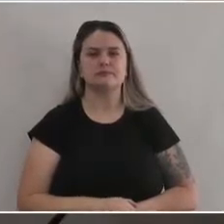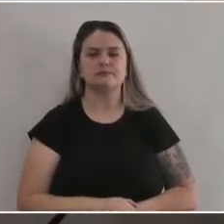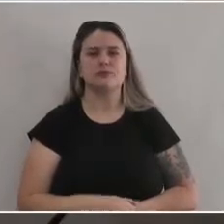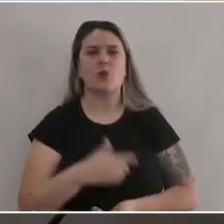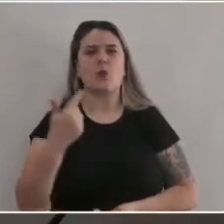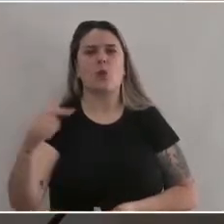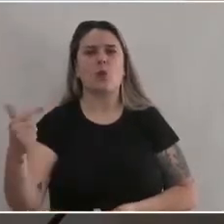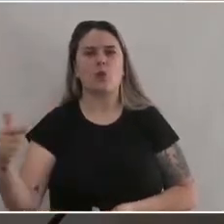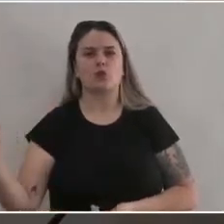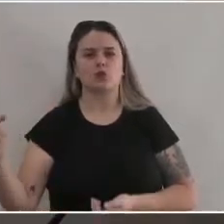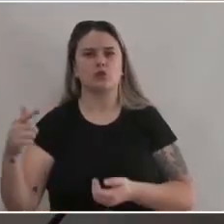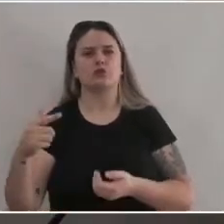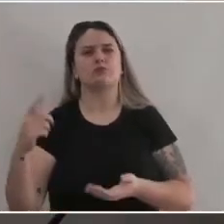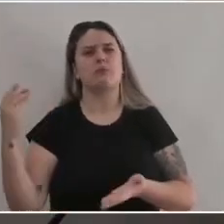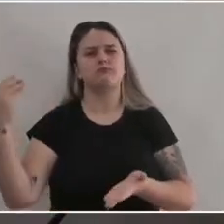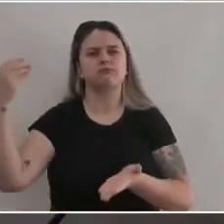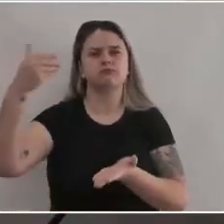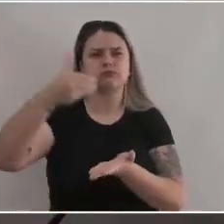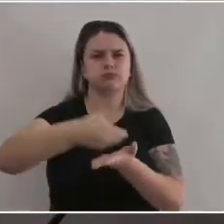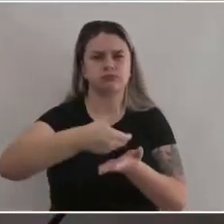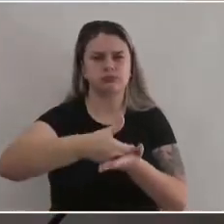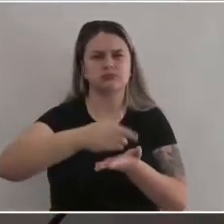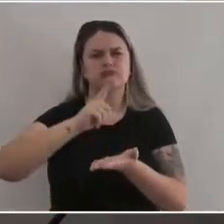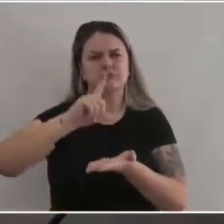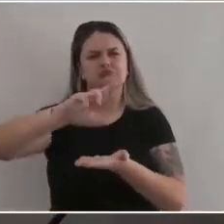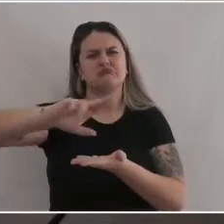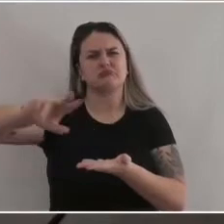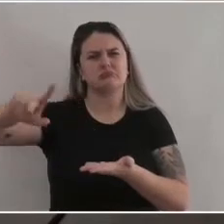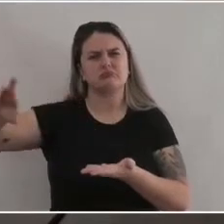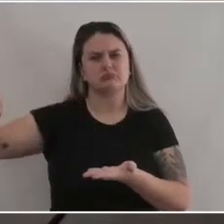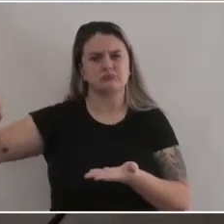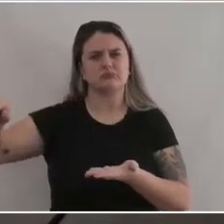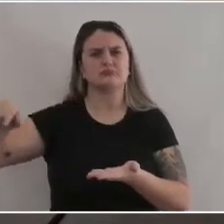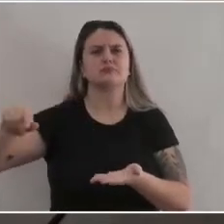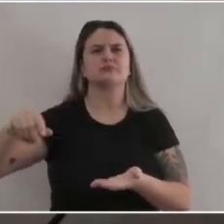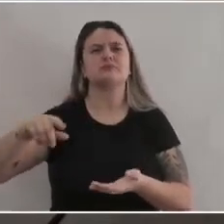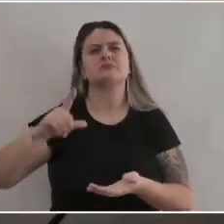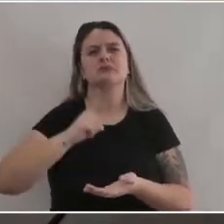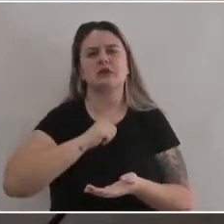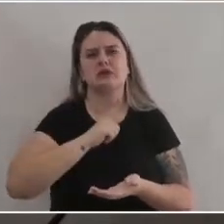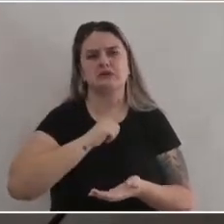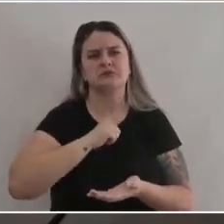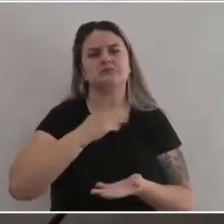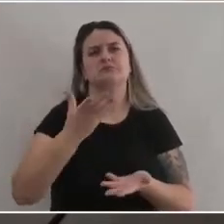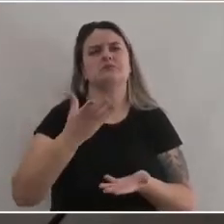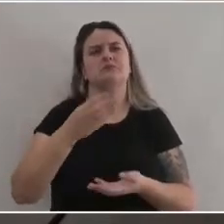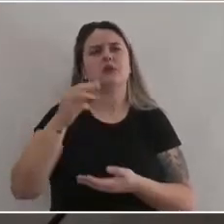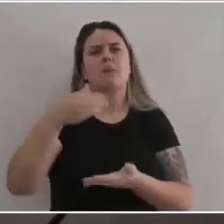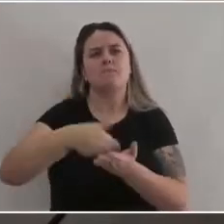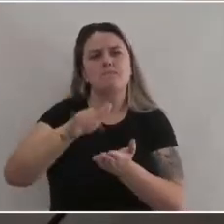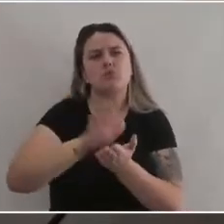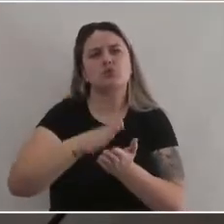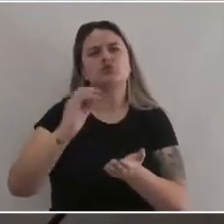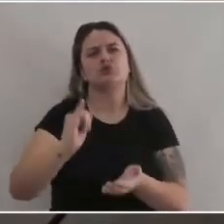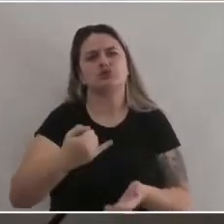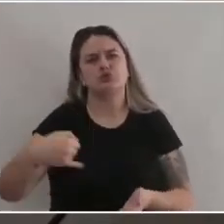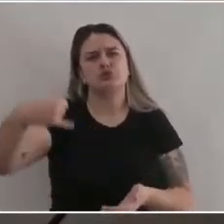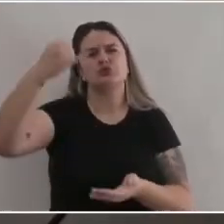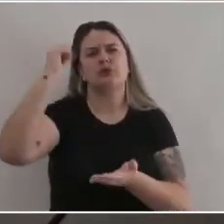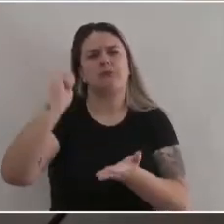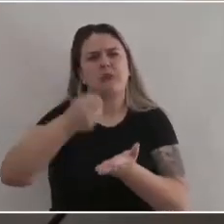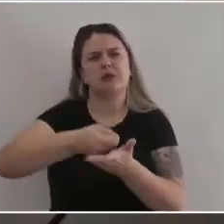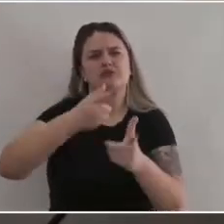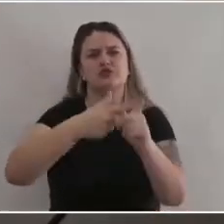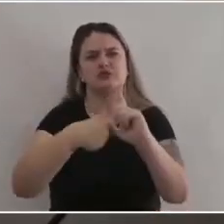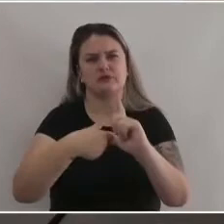Outras receitas correntes são receitas diversas. Nessas receitas entra multas, juros, restituições,